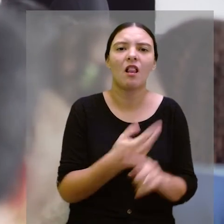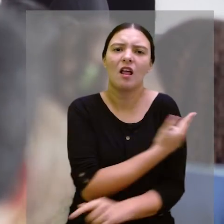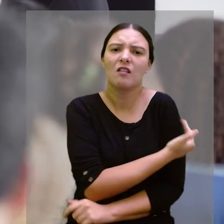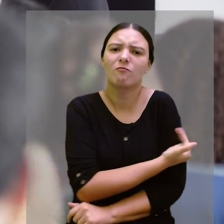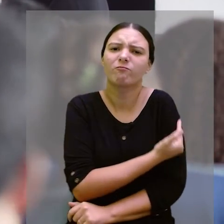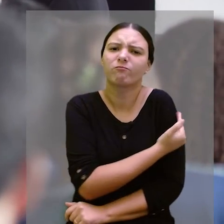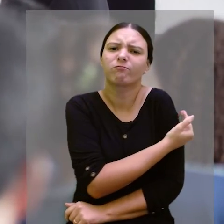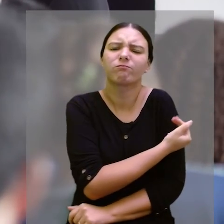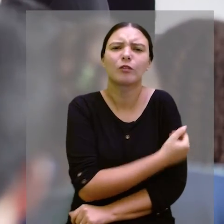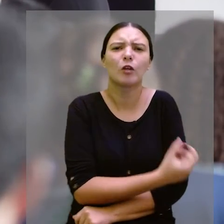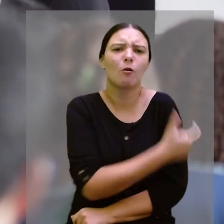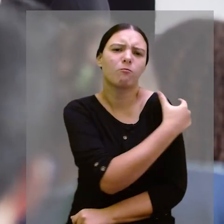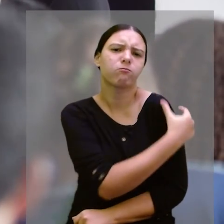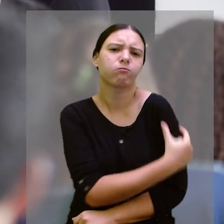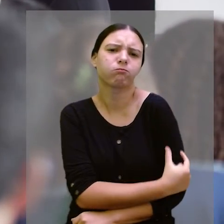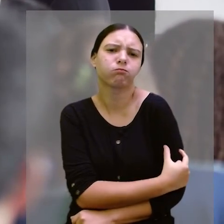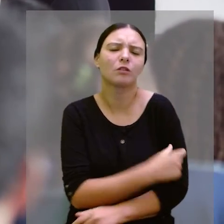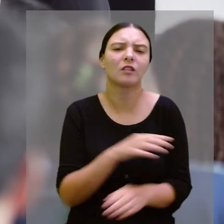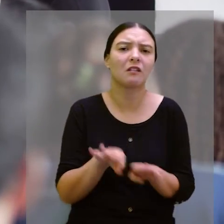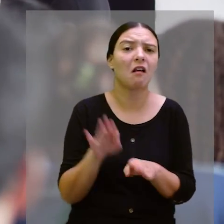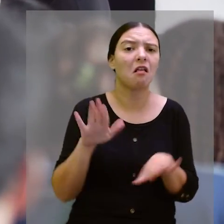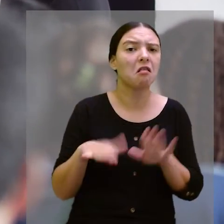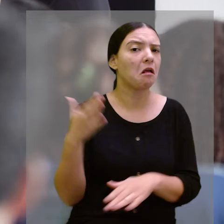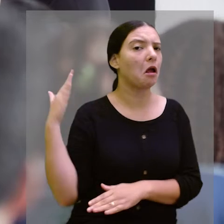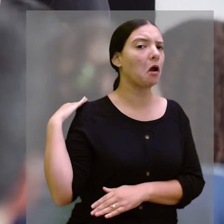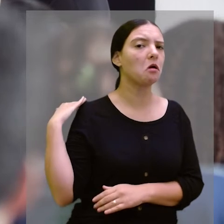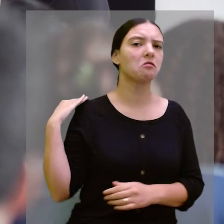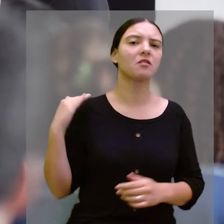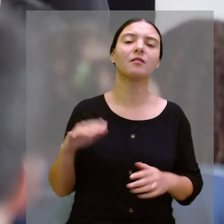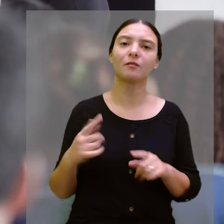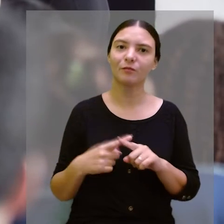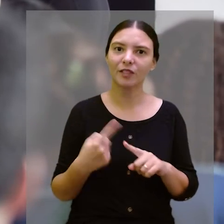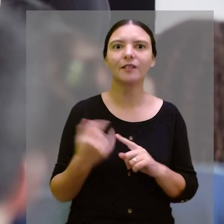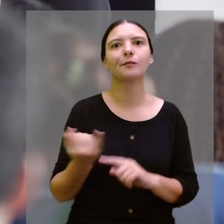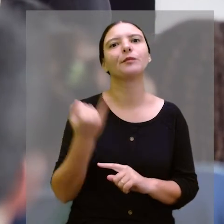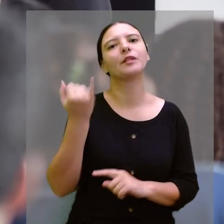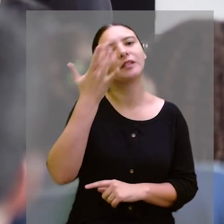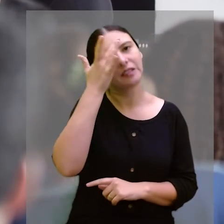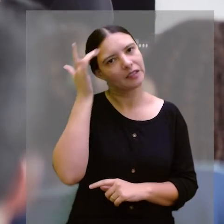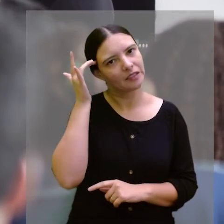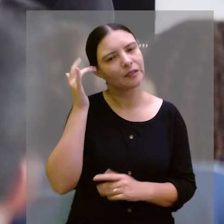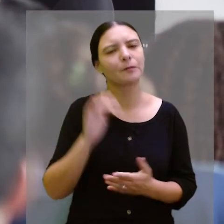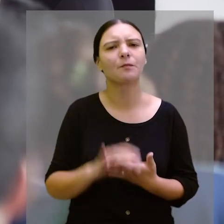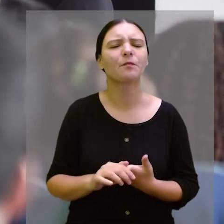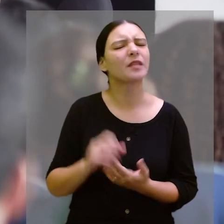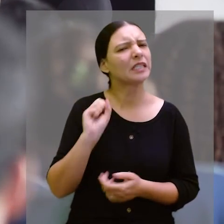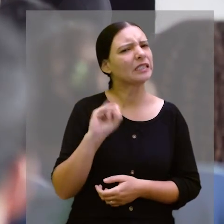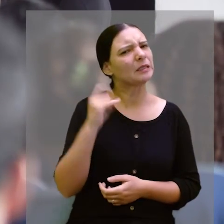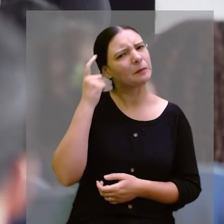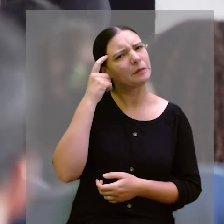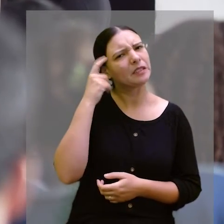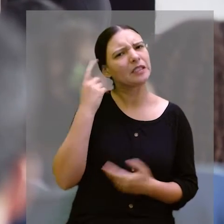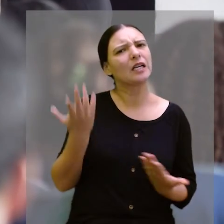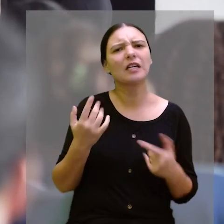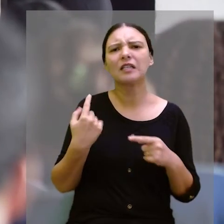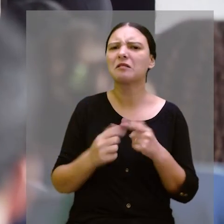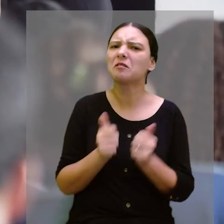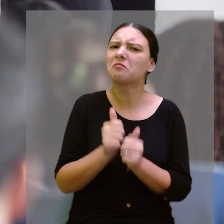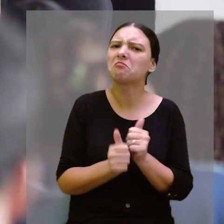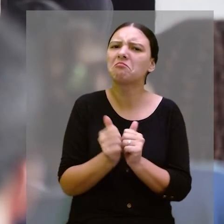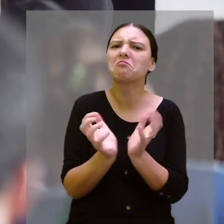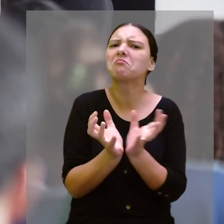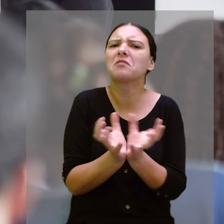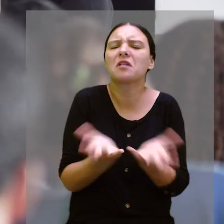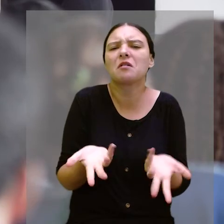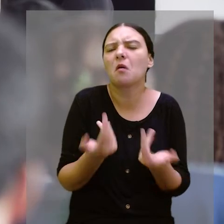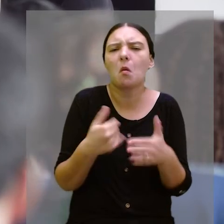com o escudo do clube. Como que essa construção ficcional é importante para essas pessoas, né? Se a gente for pensar, assim, o clube é uma construção